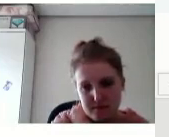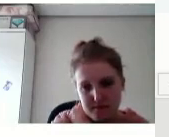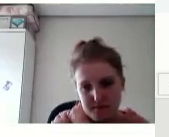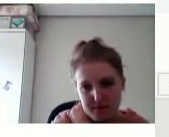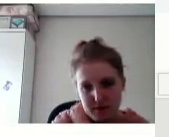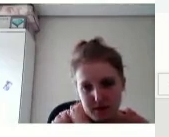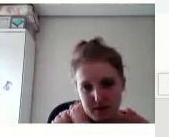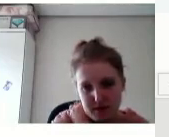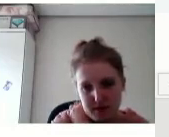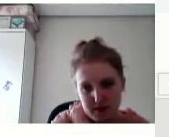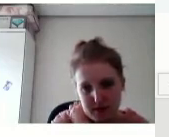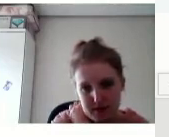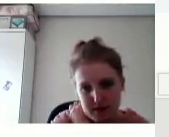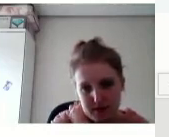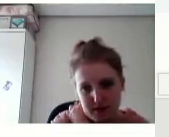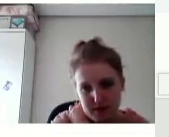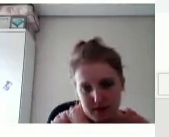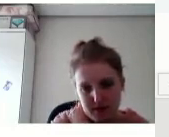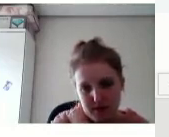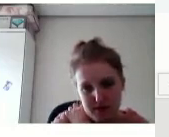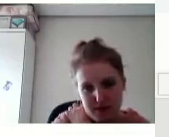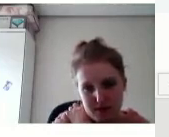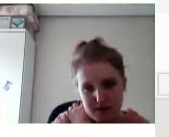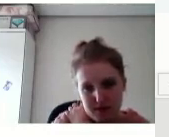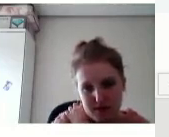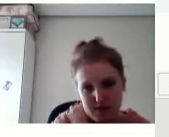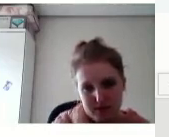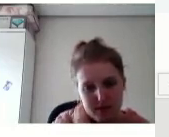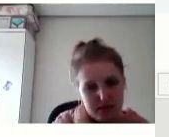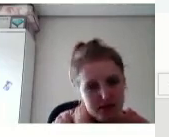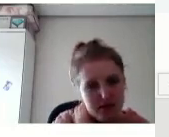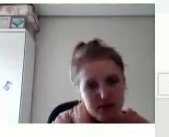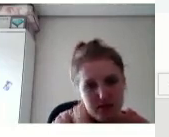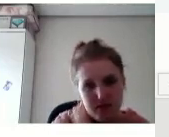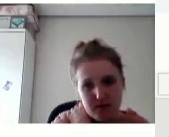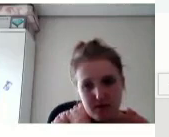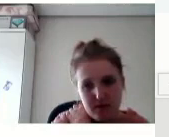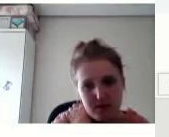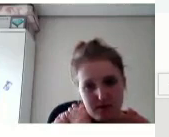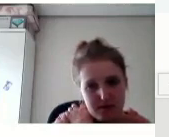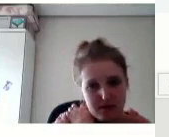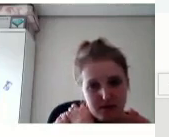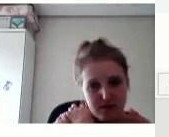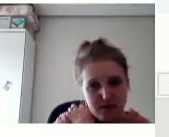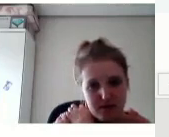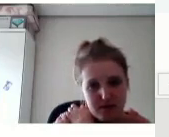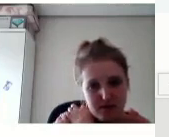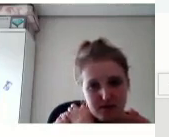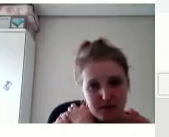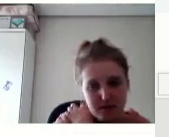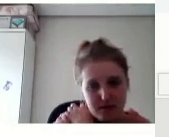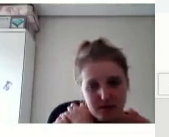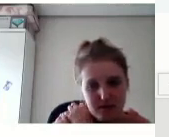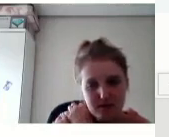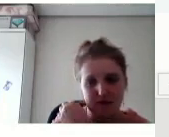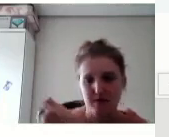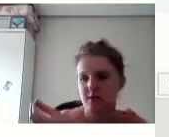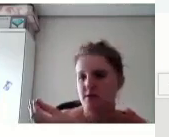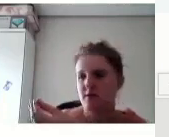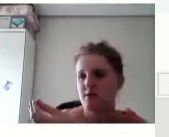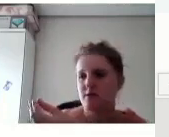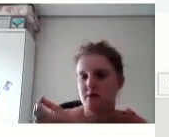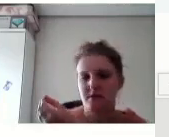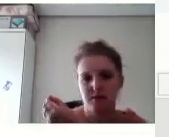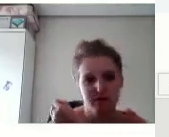o gradiente da função derivada. Então, eu já calculei quanto é que é a derivada, e vou calcular o